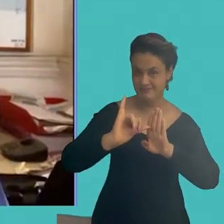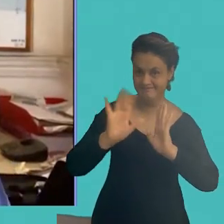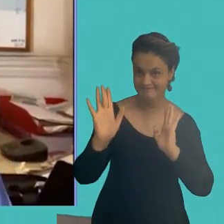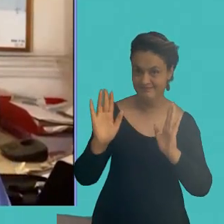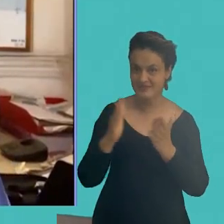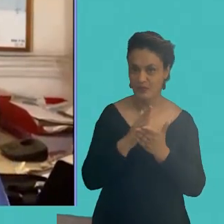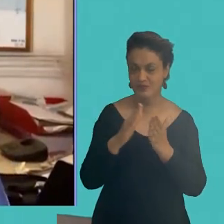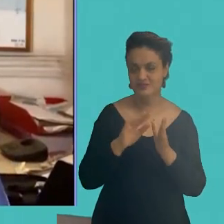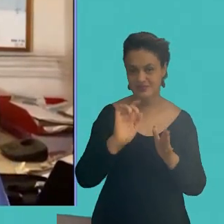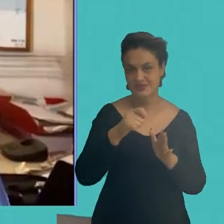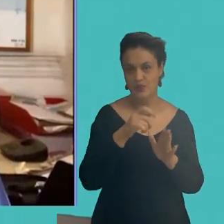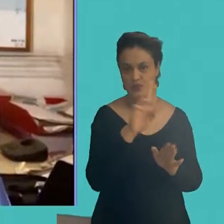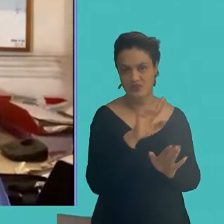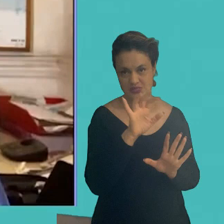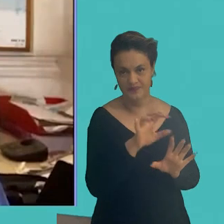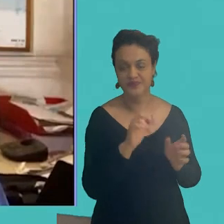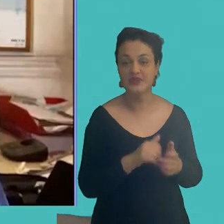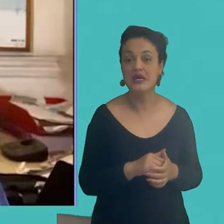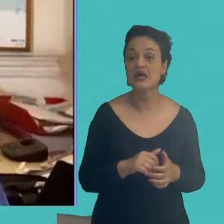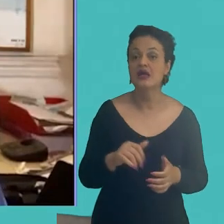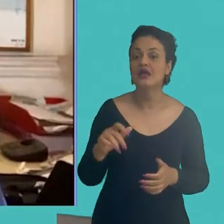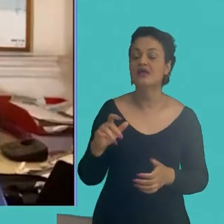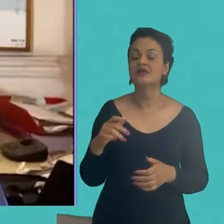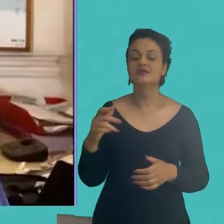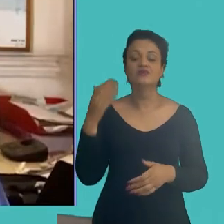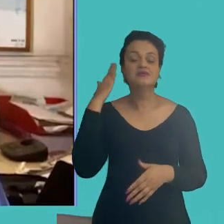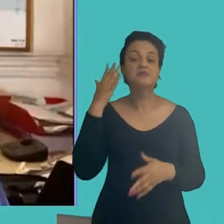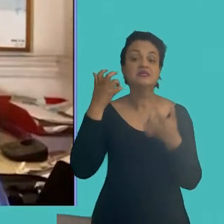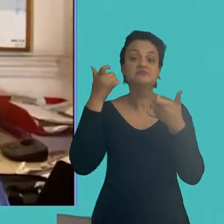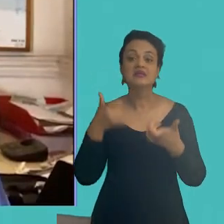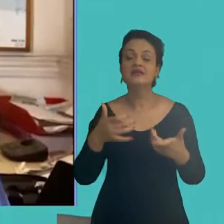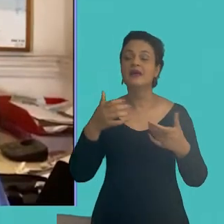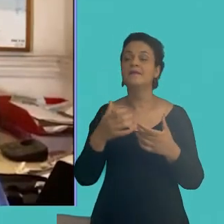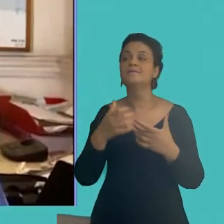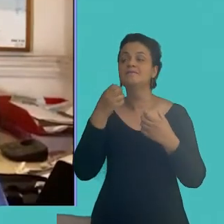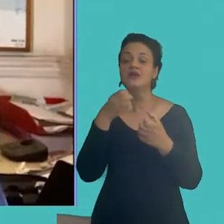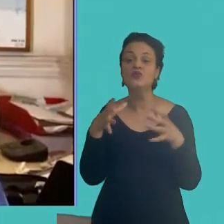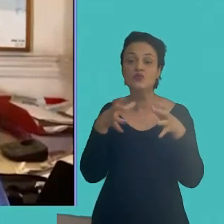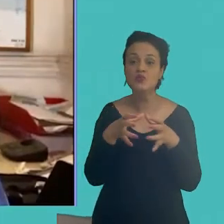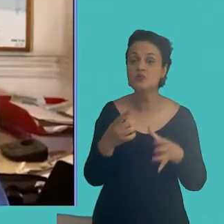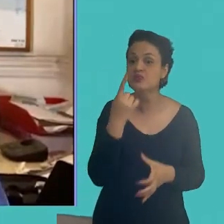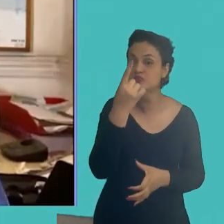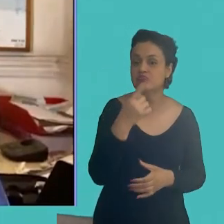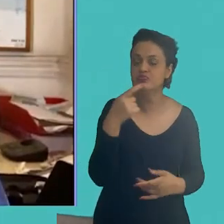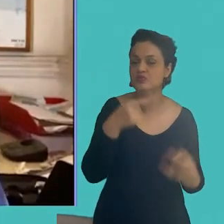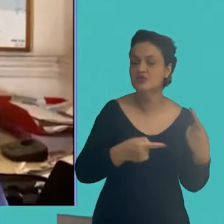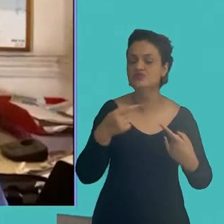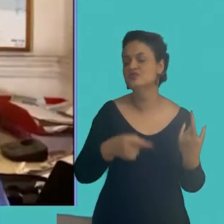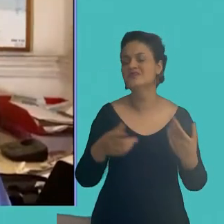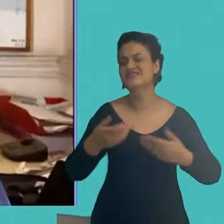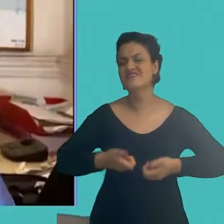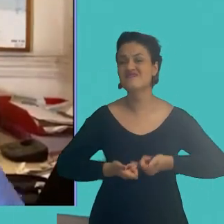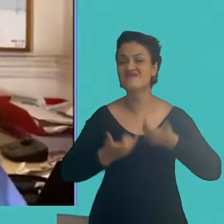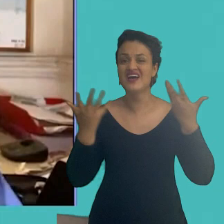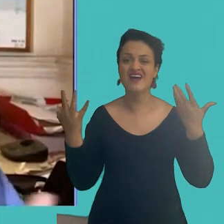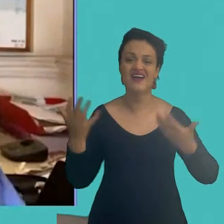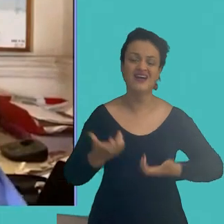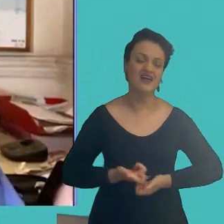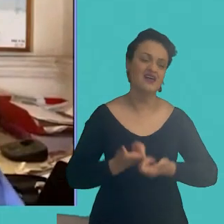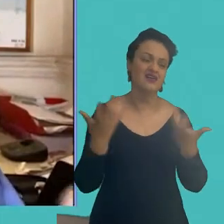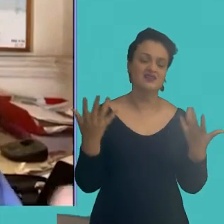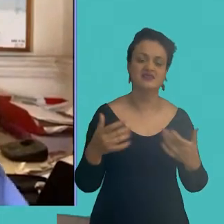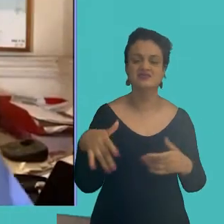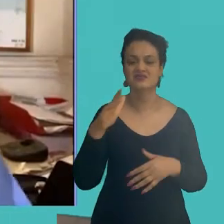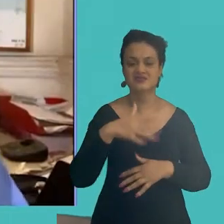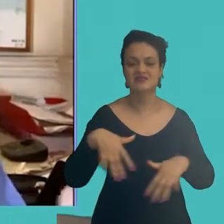de descrever especificamente apenas um grupo político, mas abrange uma série de forças diferentes, até